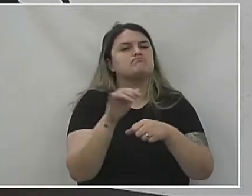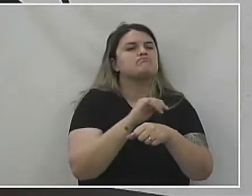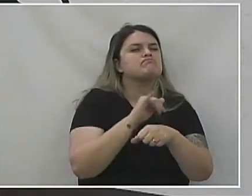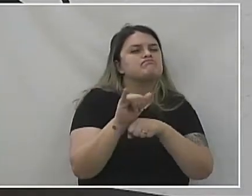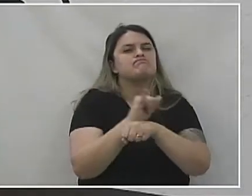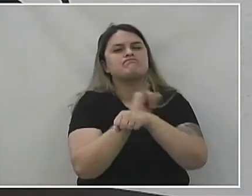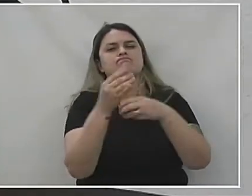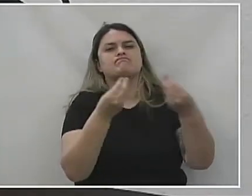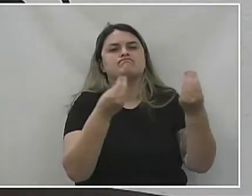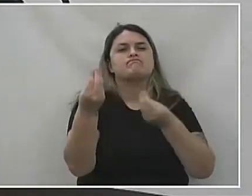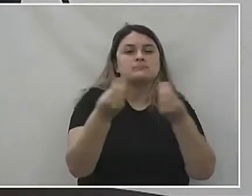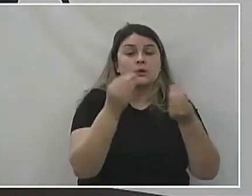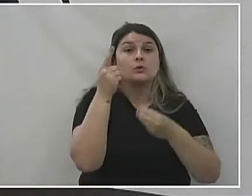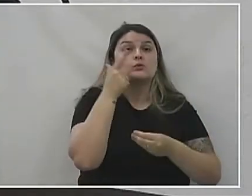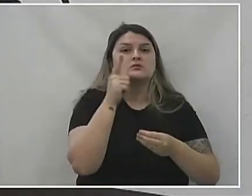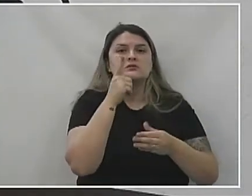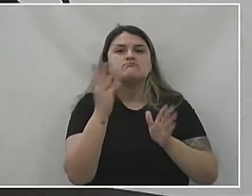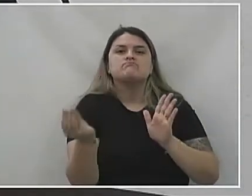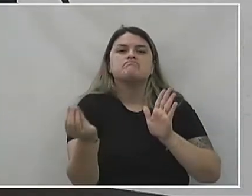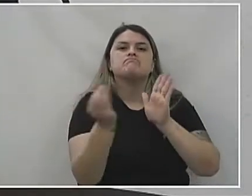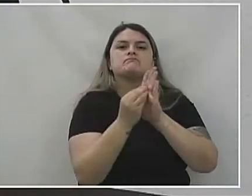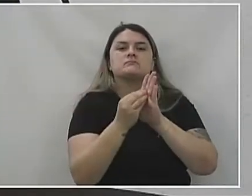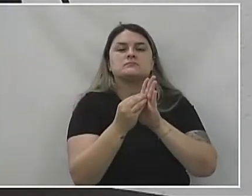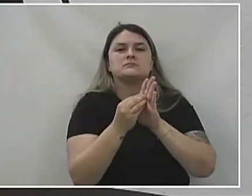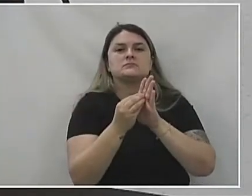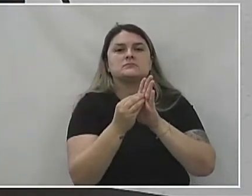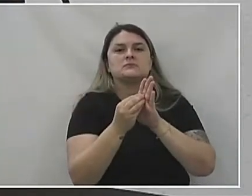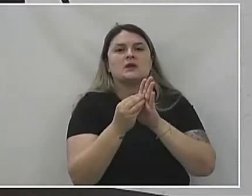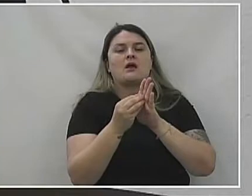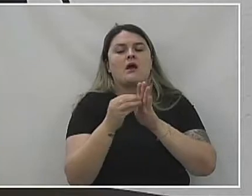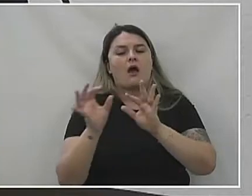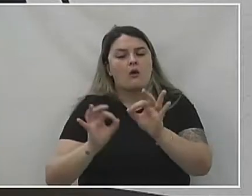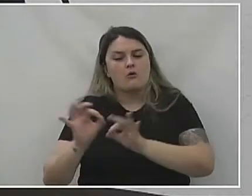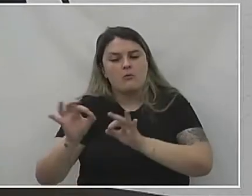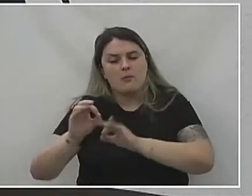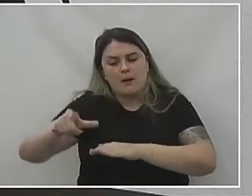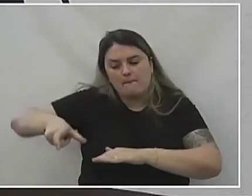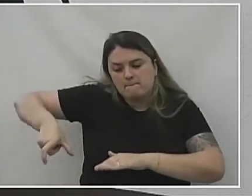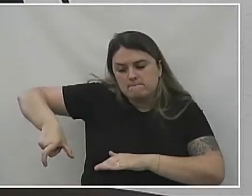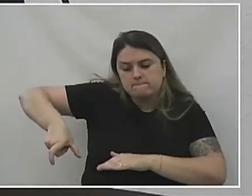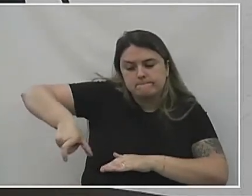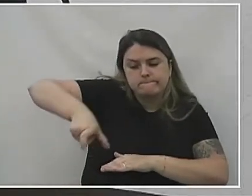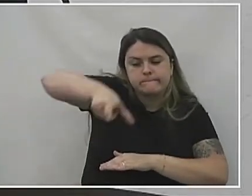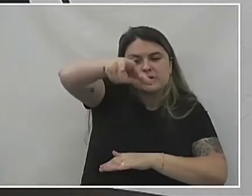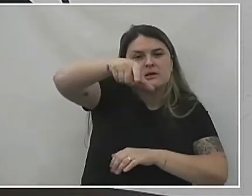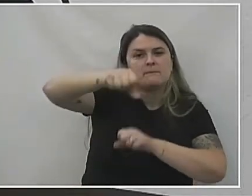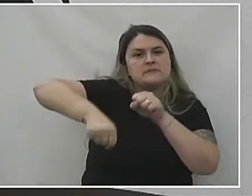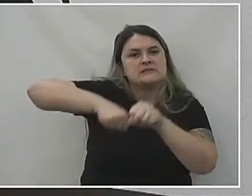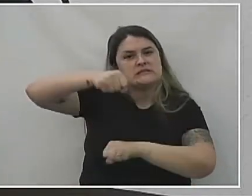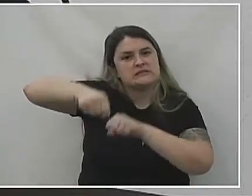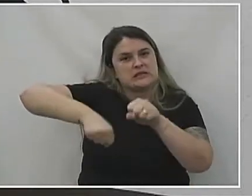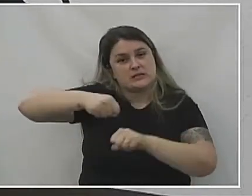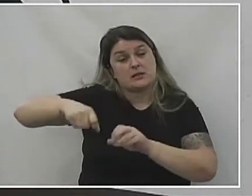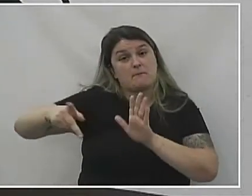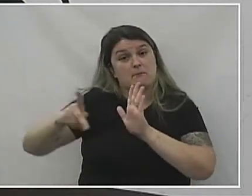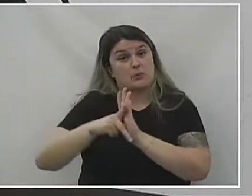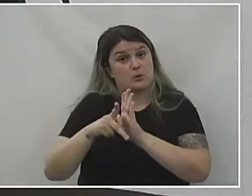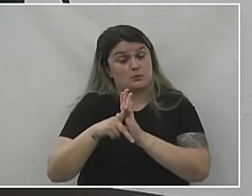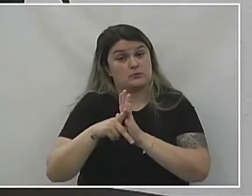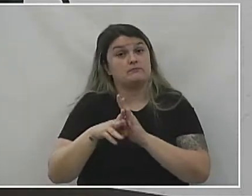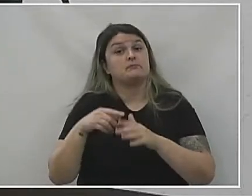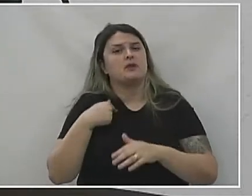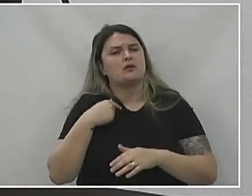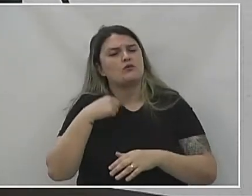deputados em conseguiu incluir a construção de uma ciclovia naquele segmento ali eu passei esses dias